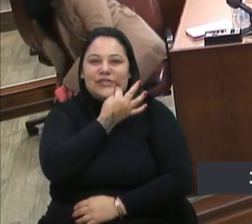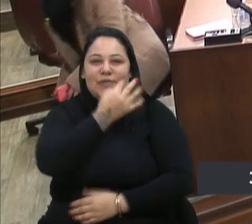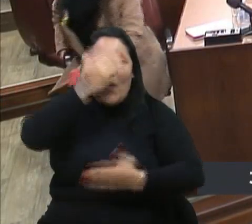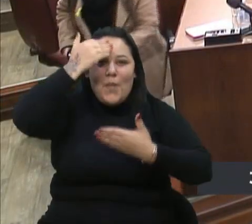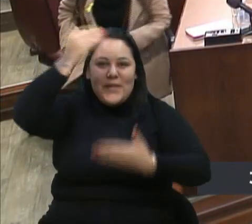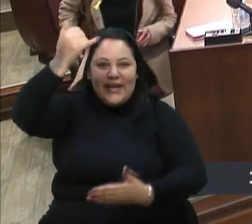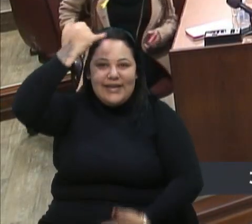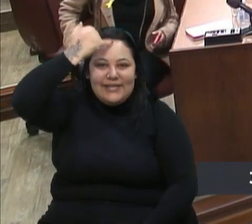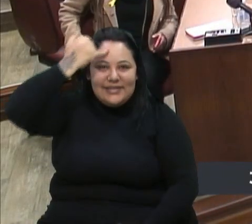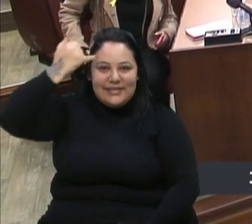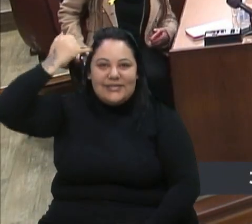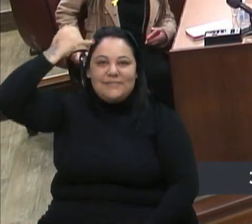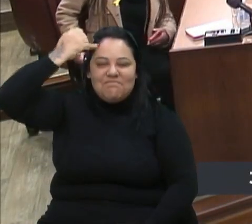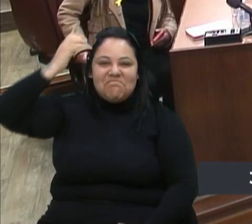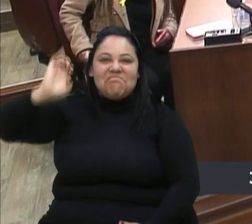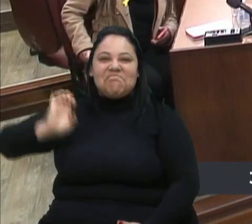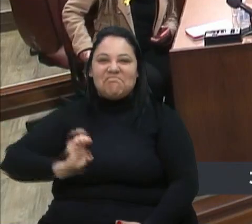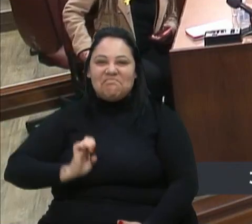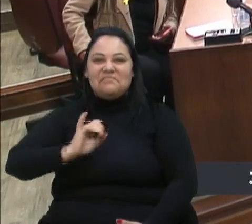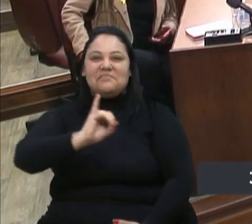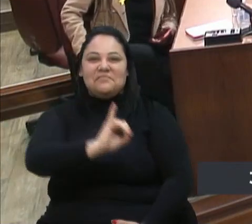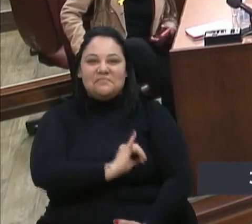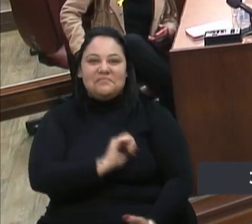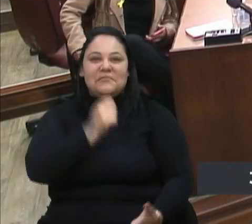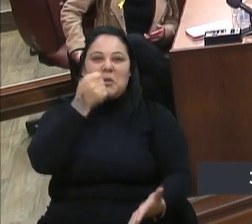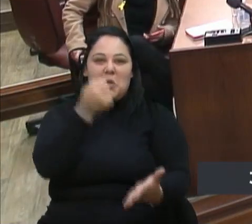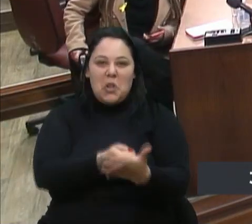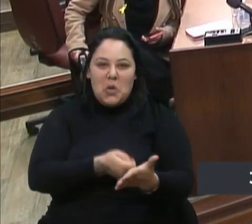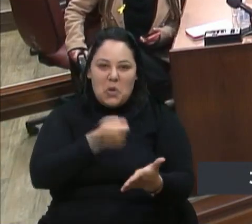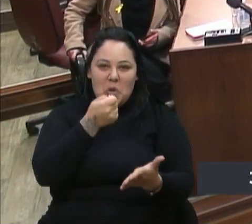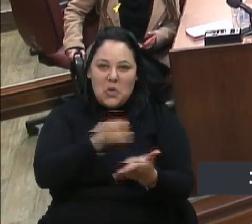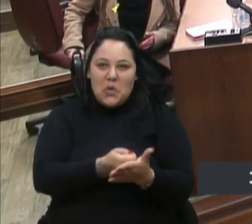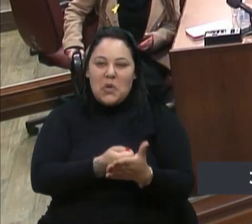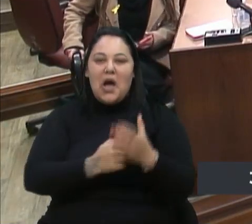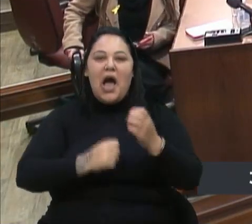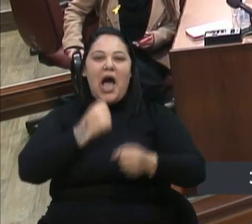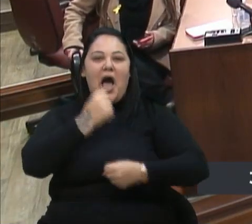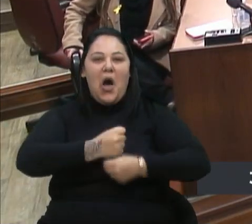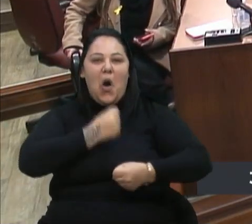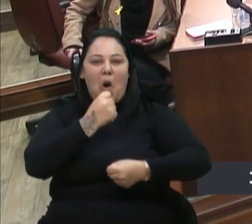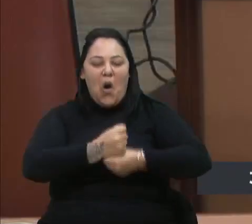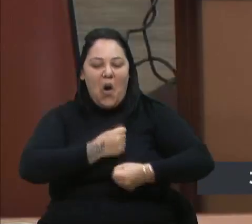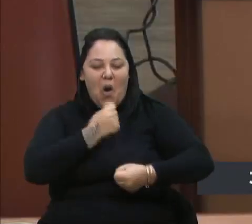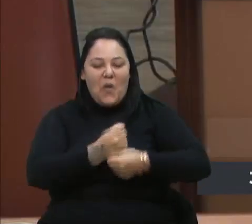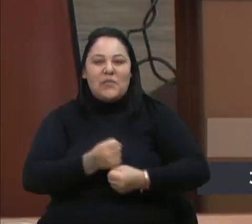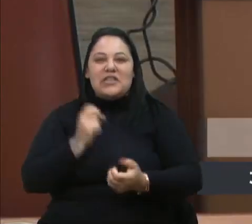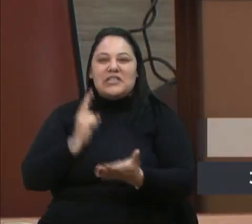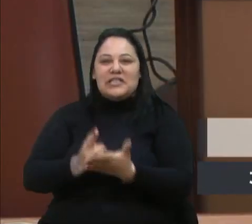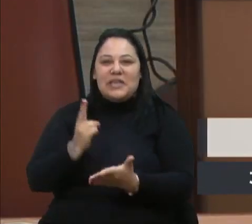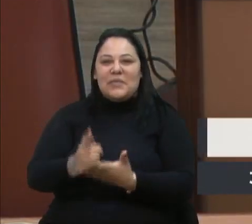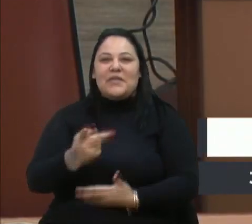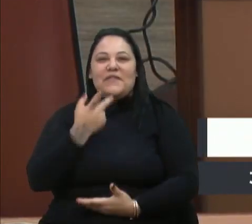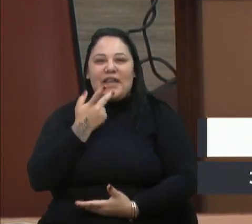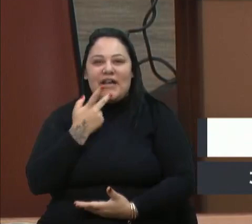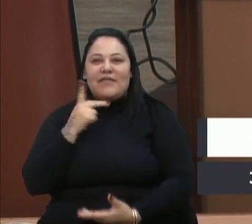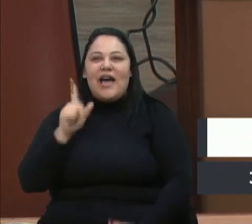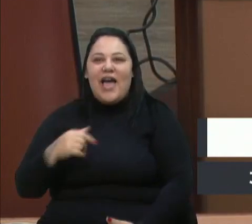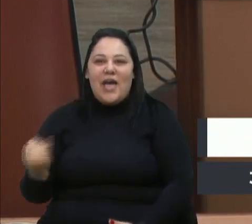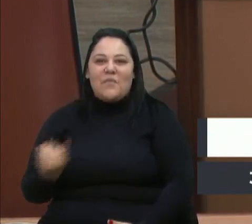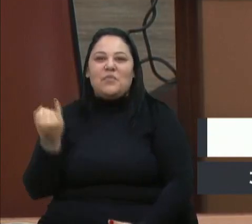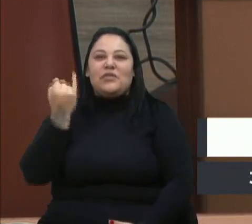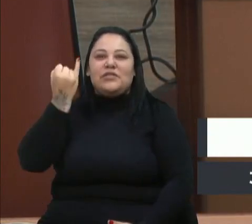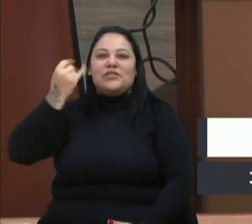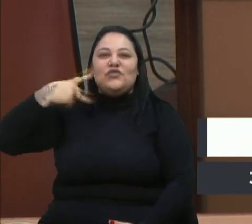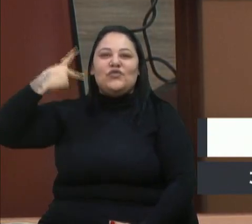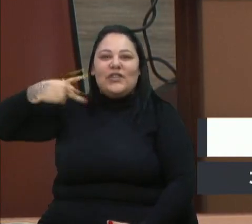Edi Carlos foi um lutador por essa obra, falava repetidamente, e essa é a importância de um vereador.